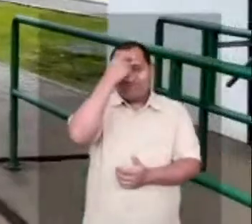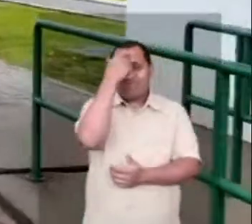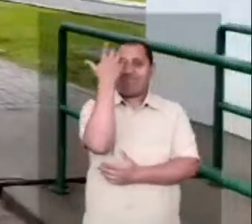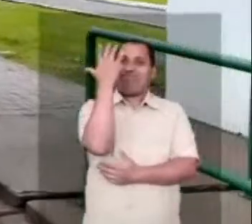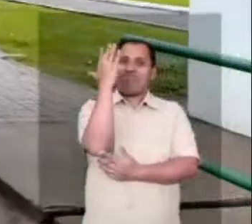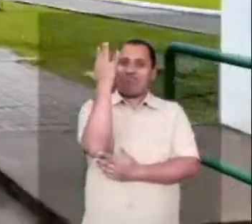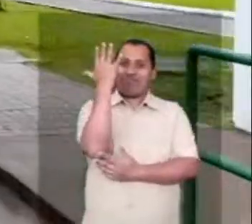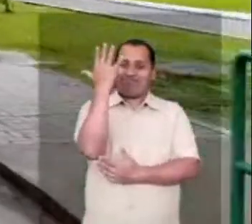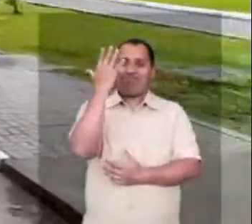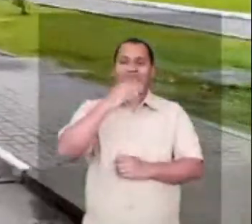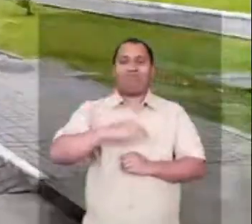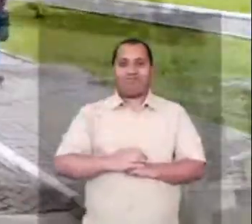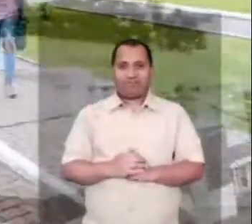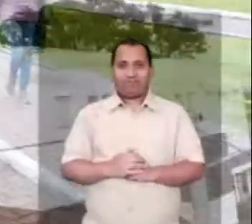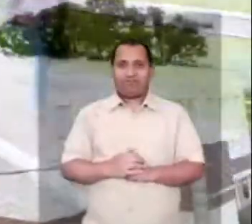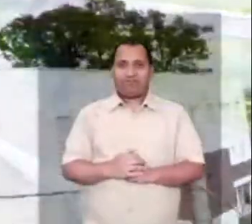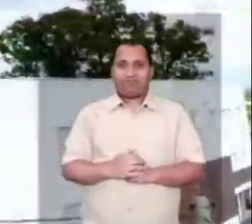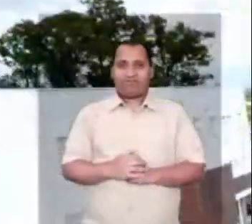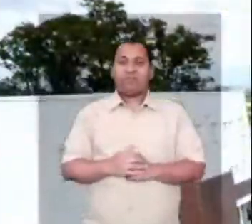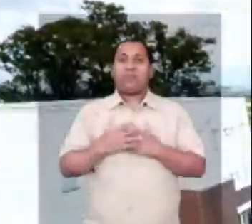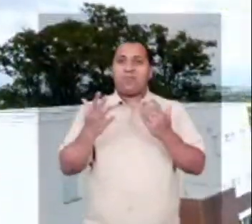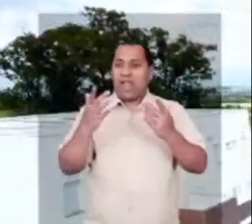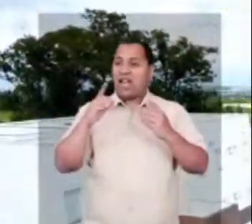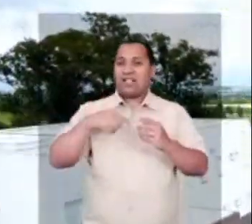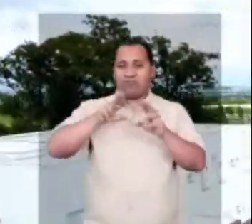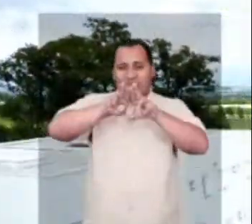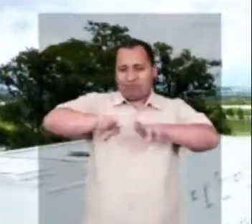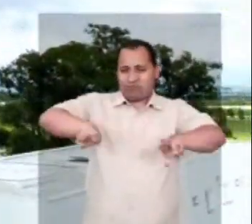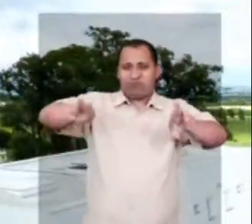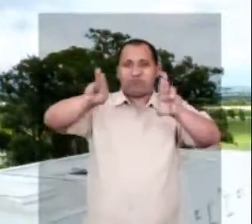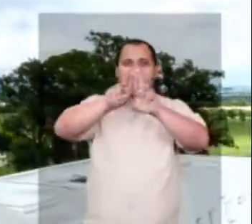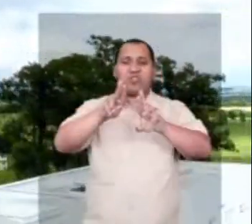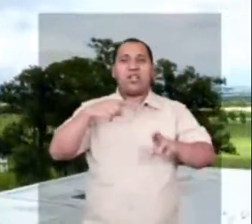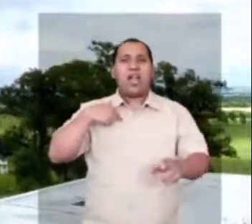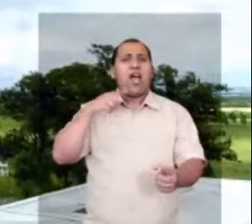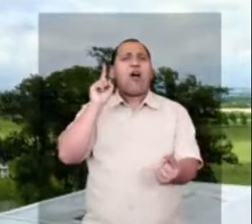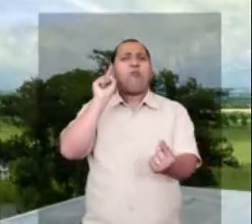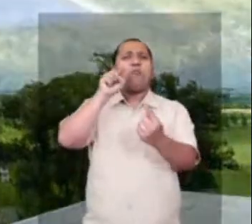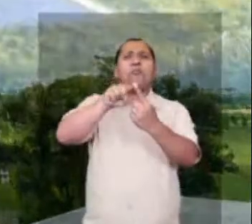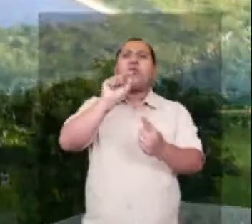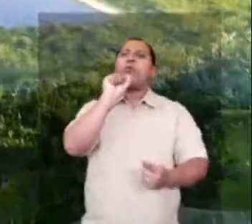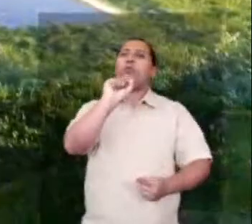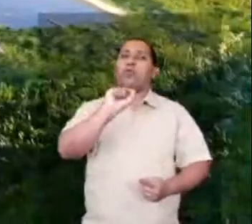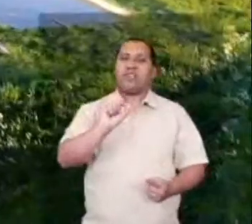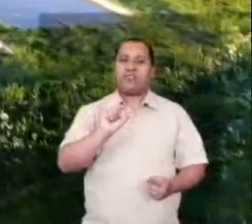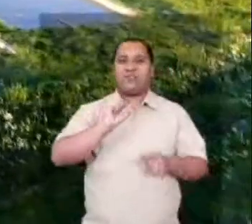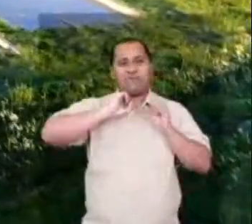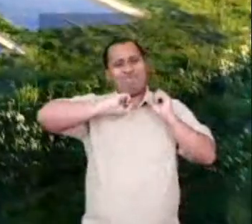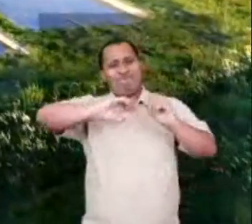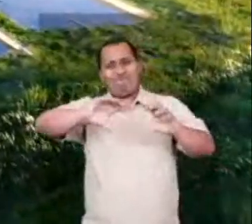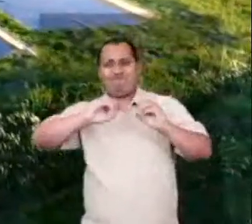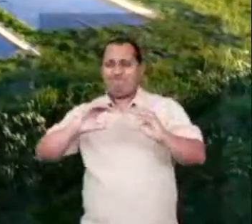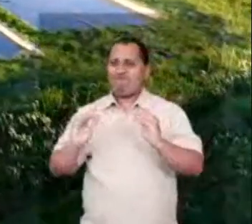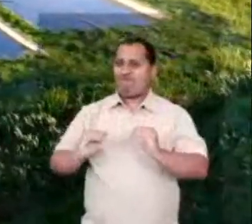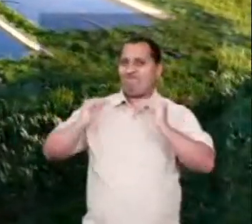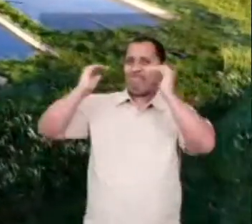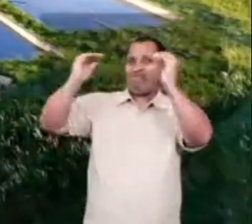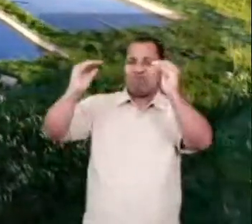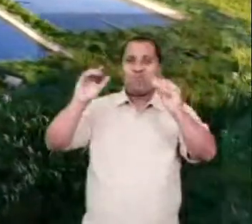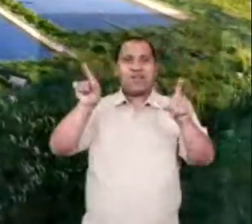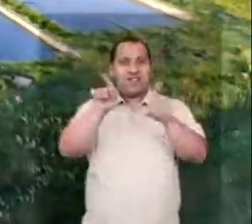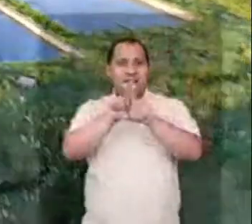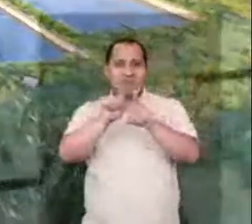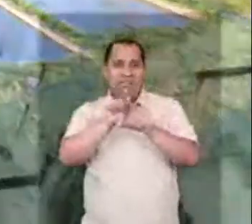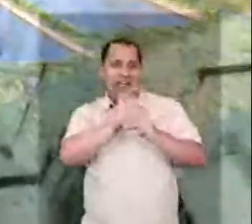Esta é a Universidade Federal do Pampa, uma universidade que tem por finalidade a educação